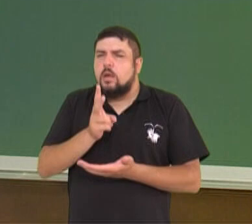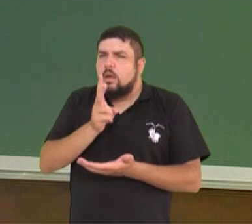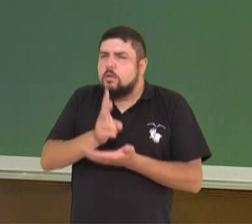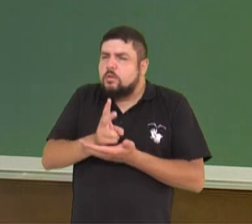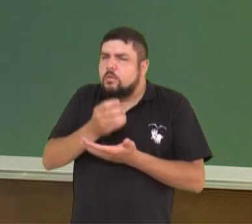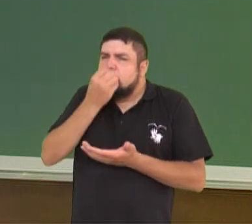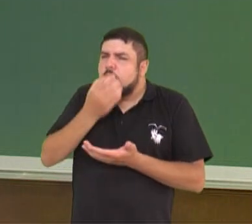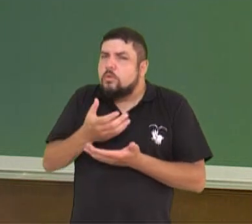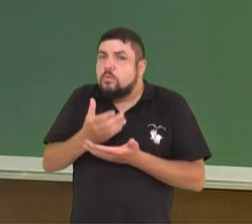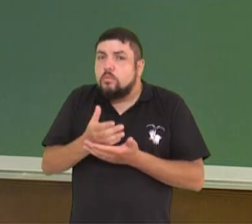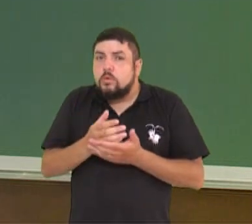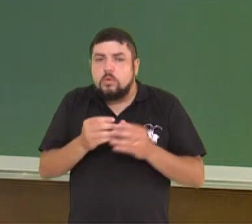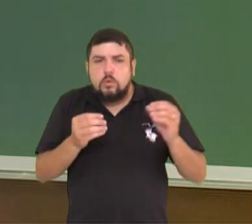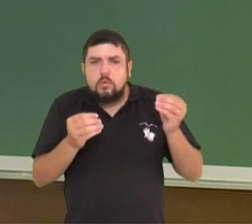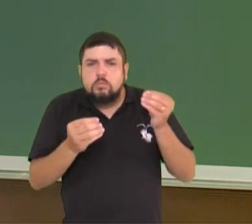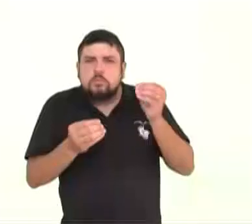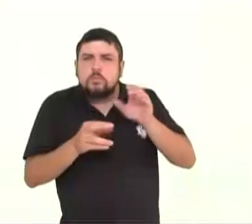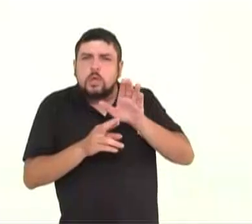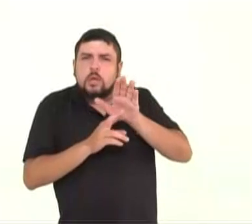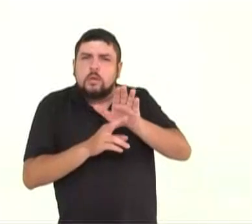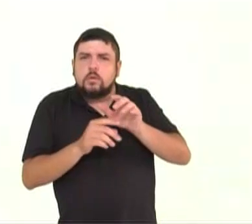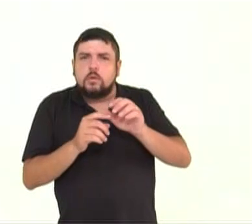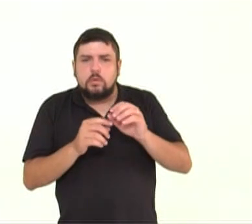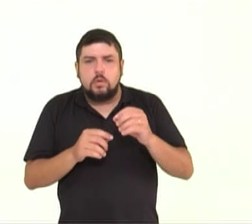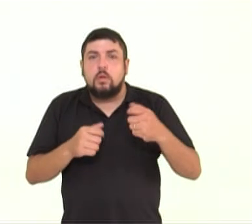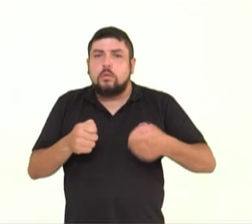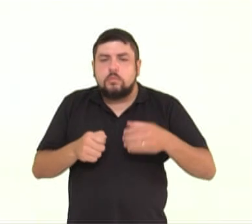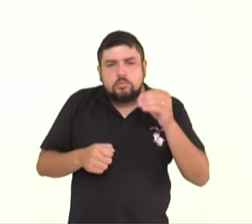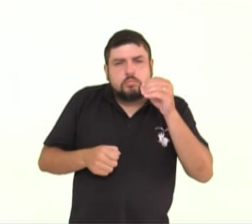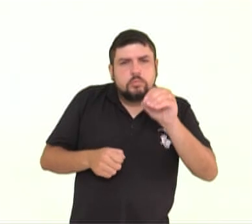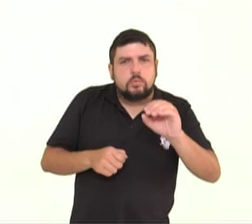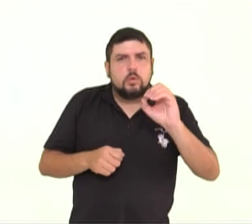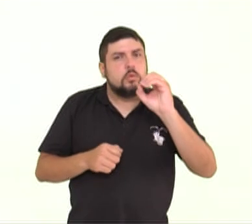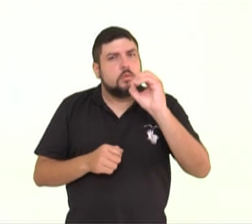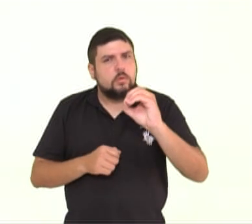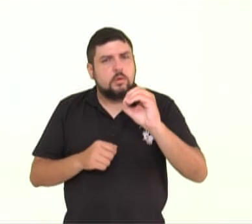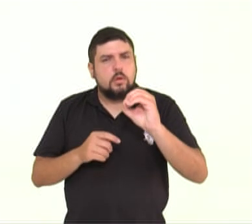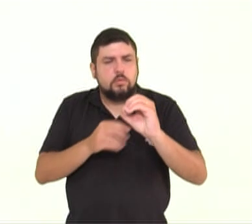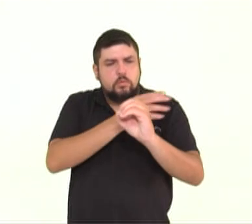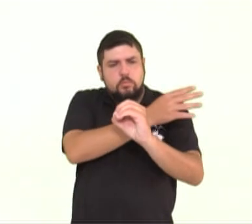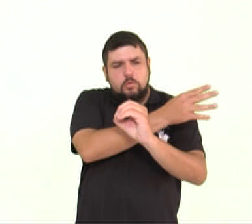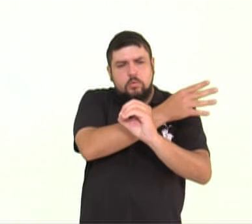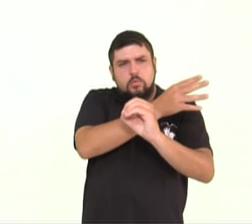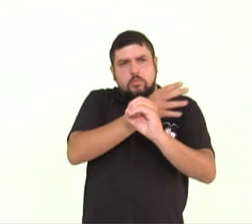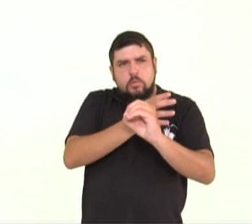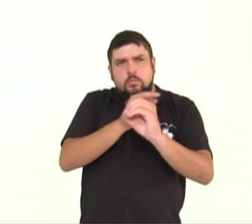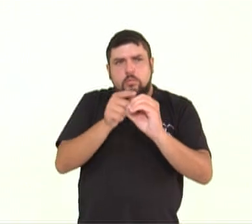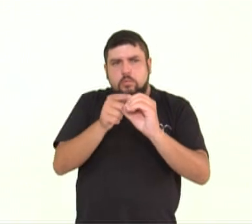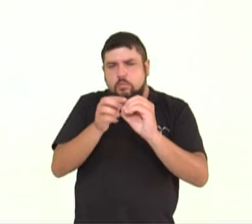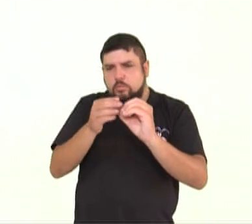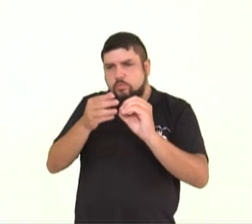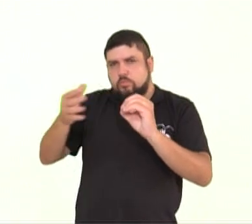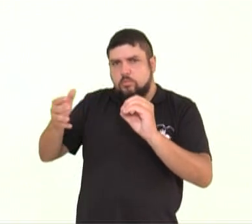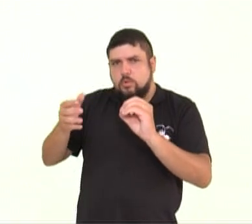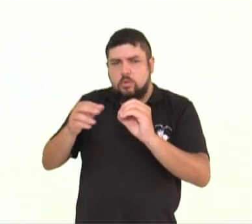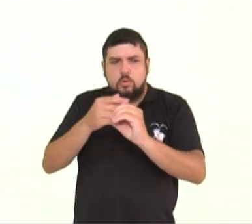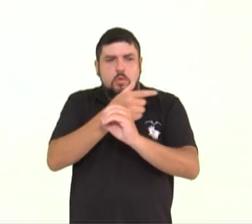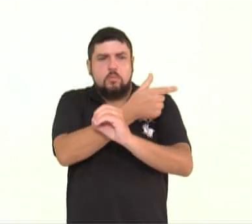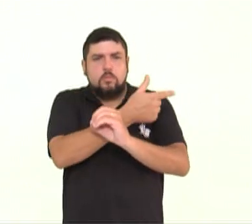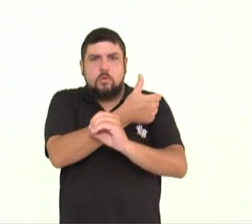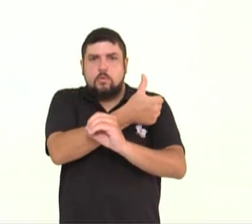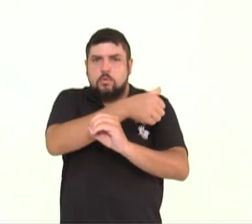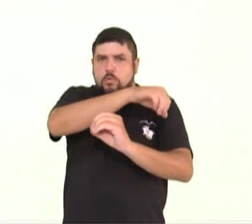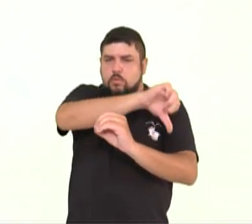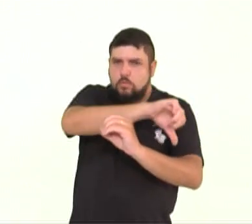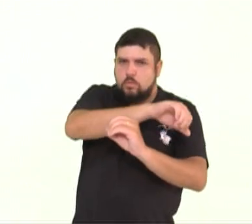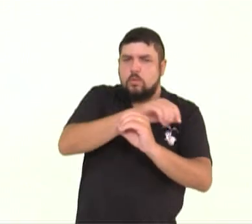utilize o zero como referência na sua reta. Então, coloquei aqui o zero como uma referência, o menos 29, que tem que ser antes do zero, obviamente, né?